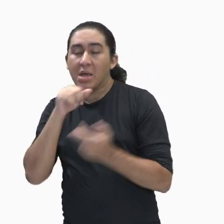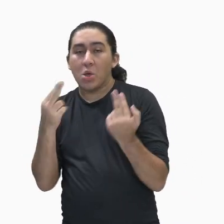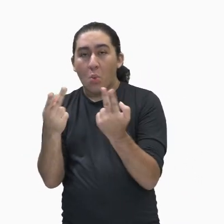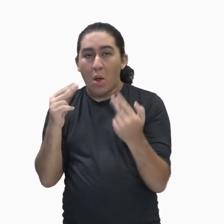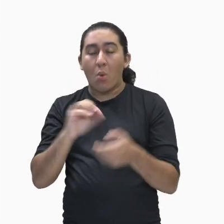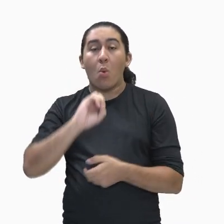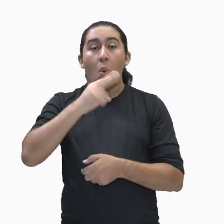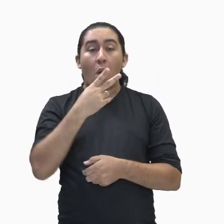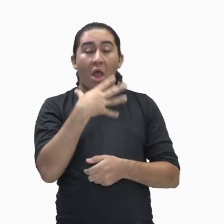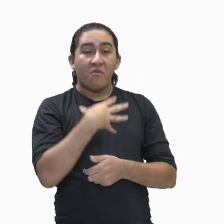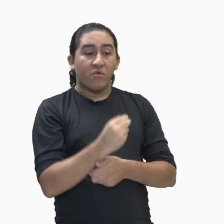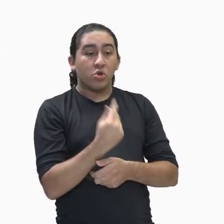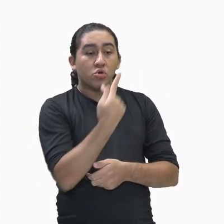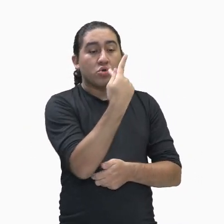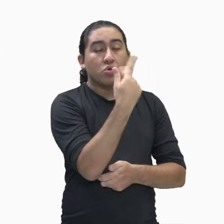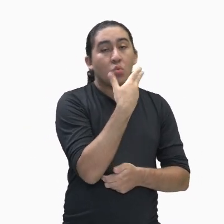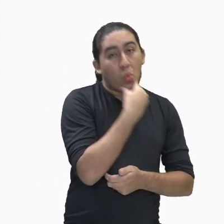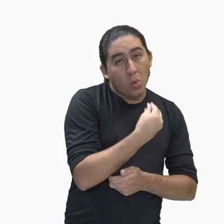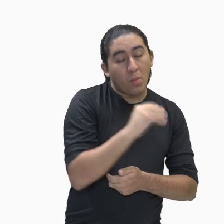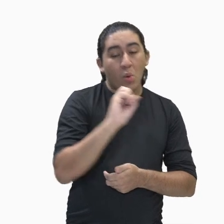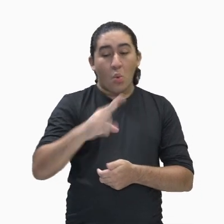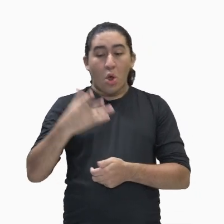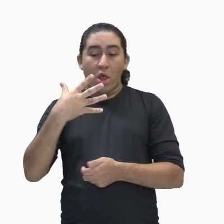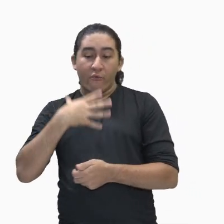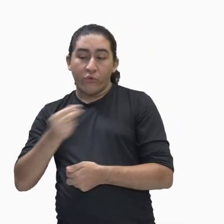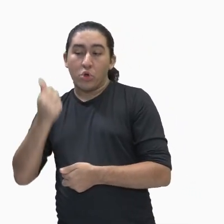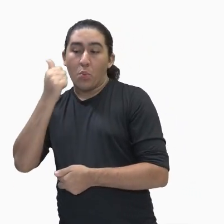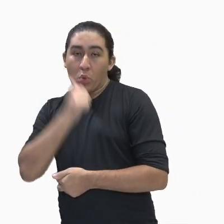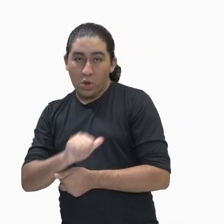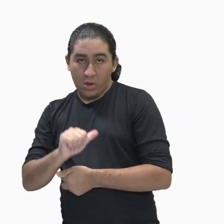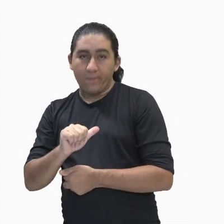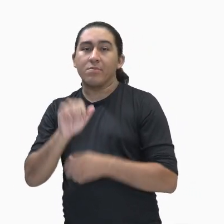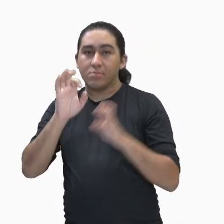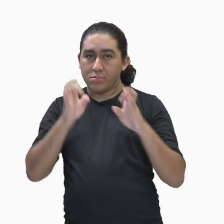step. Só que a base não muda, que é a palavra father, né?